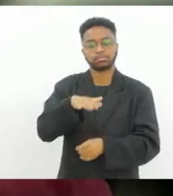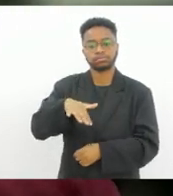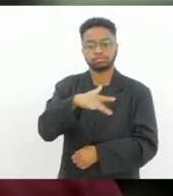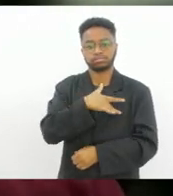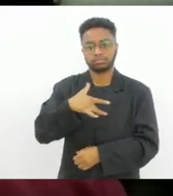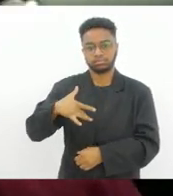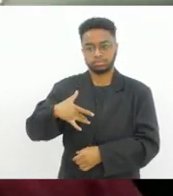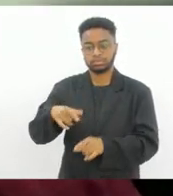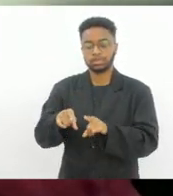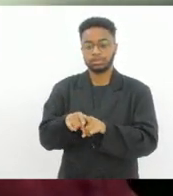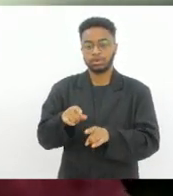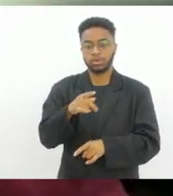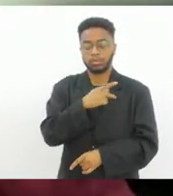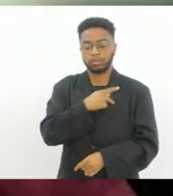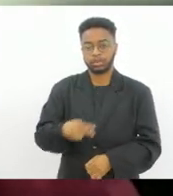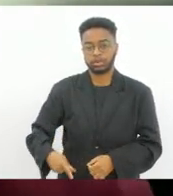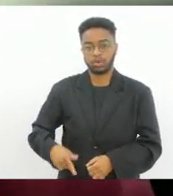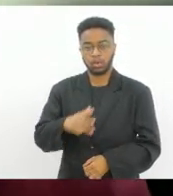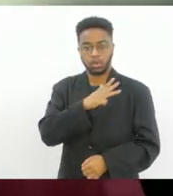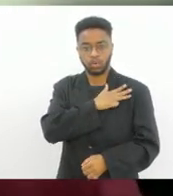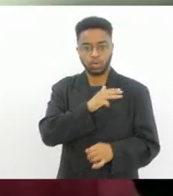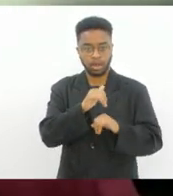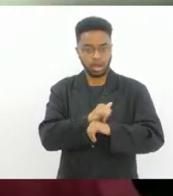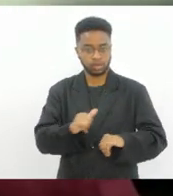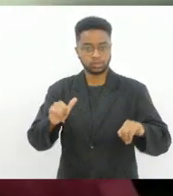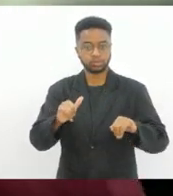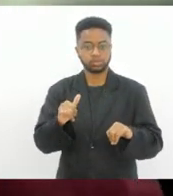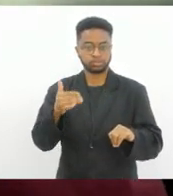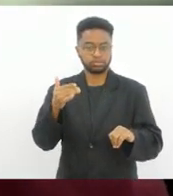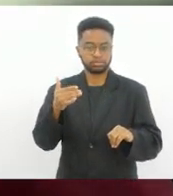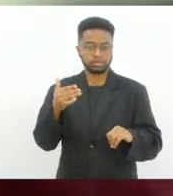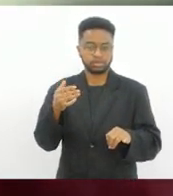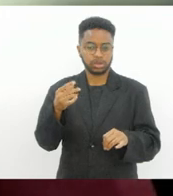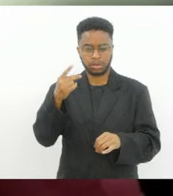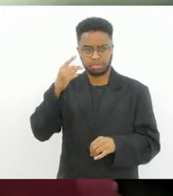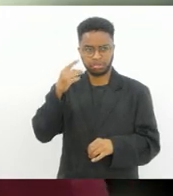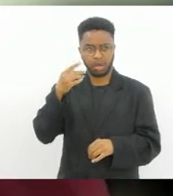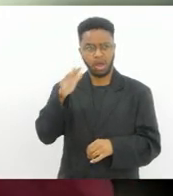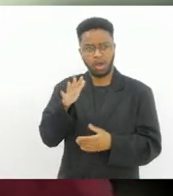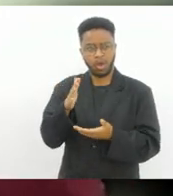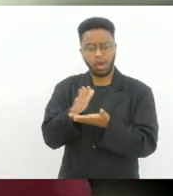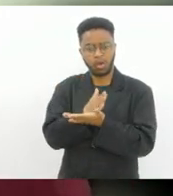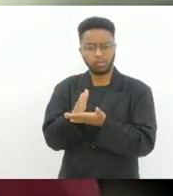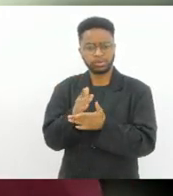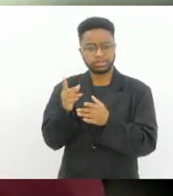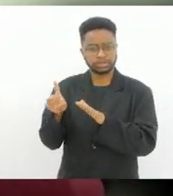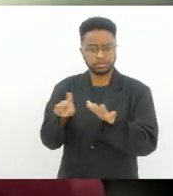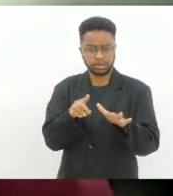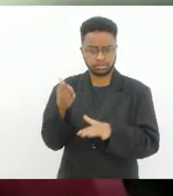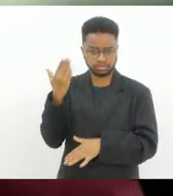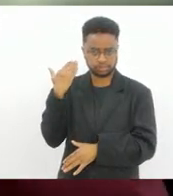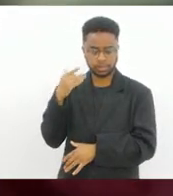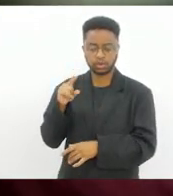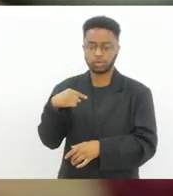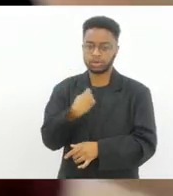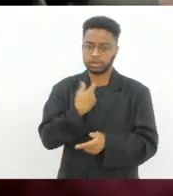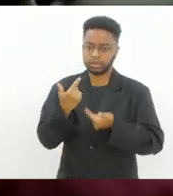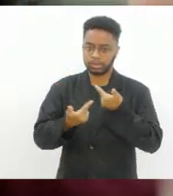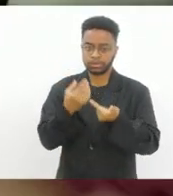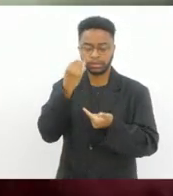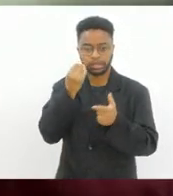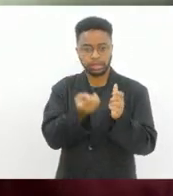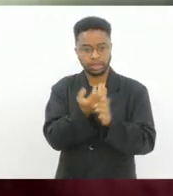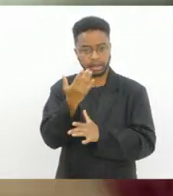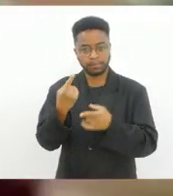O presidente Lula anunciou isso algumas semanas atrás. A gente vem trabalhando na implementação. Então, a mulher chega